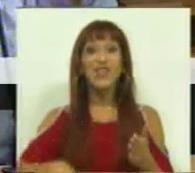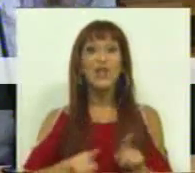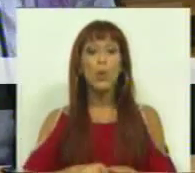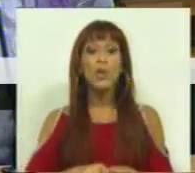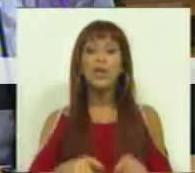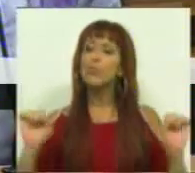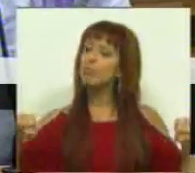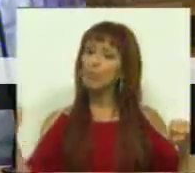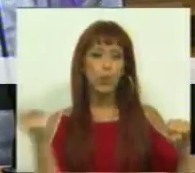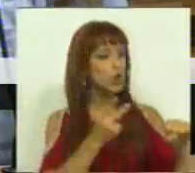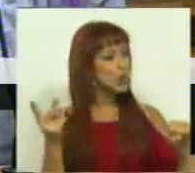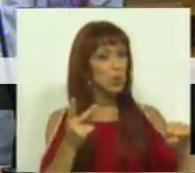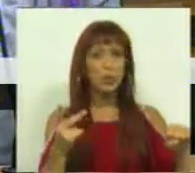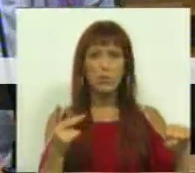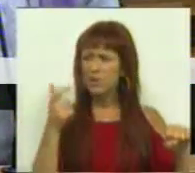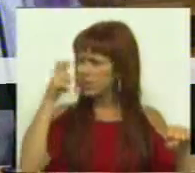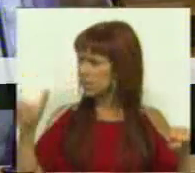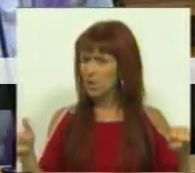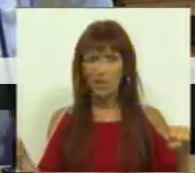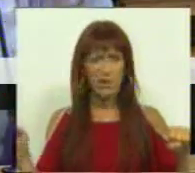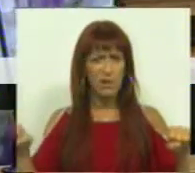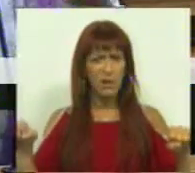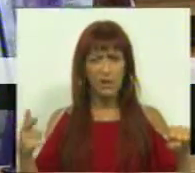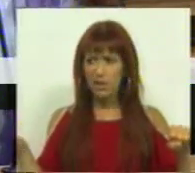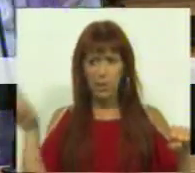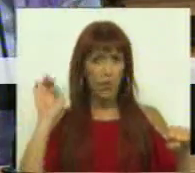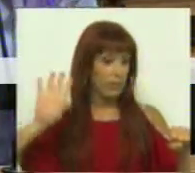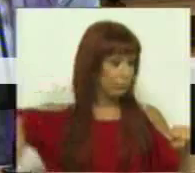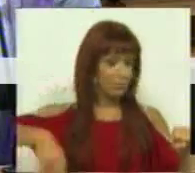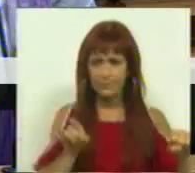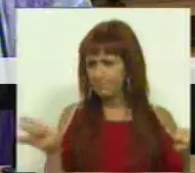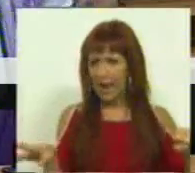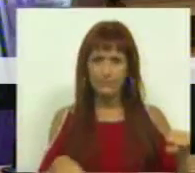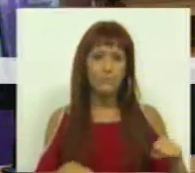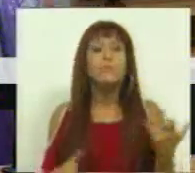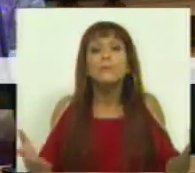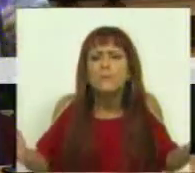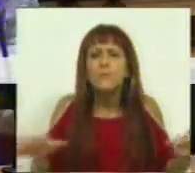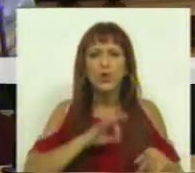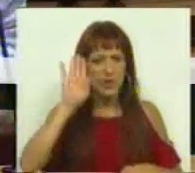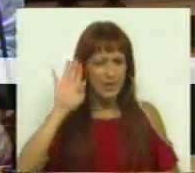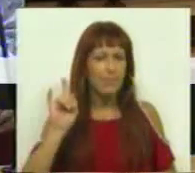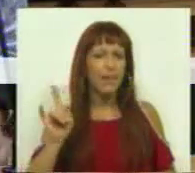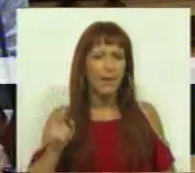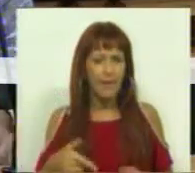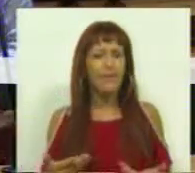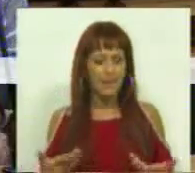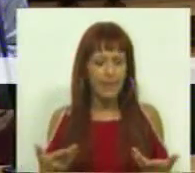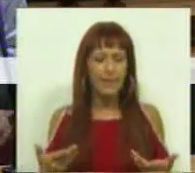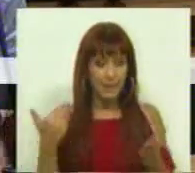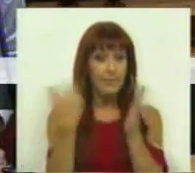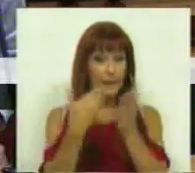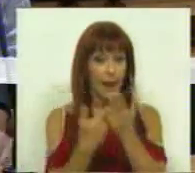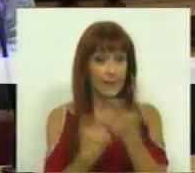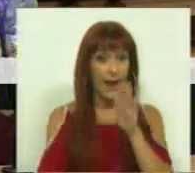por mútuo acordo, sem o trabalhador não ser ouvido nunca. E o senhor sabe exatamente que está